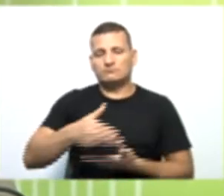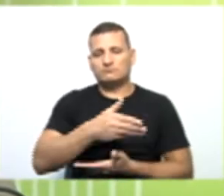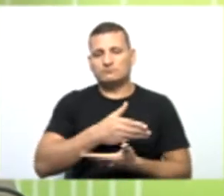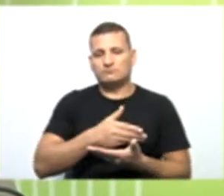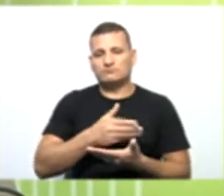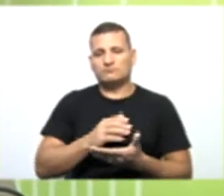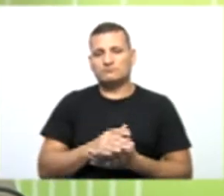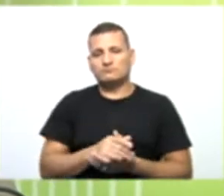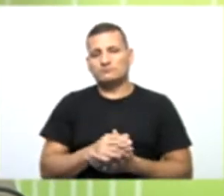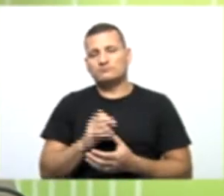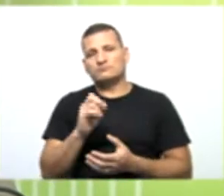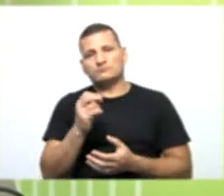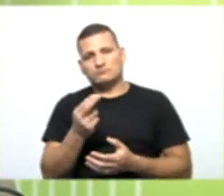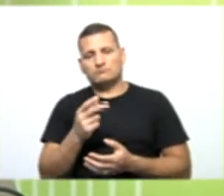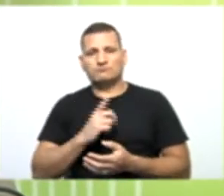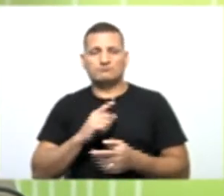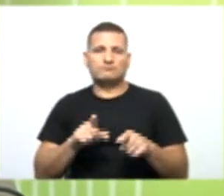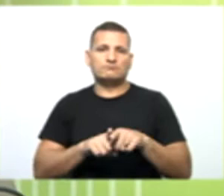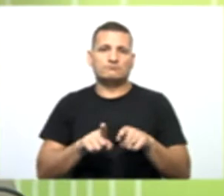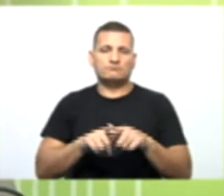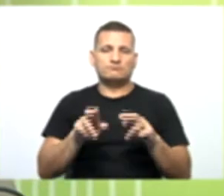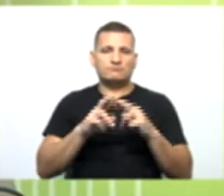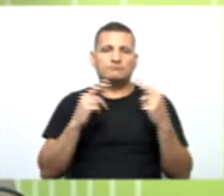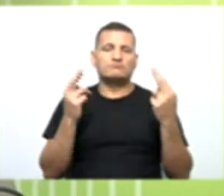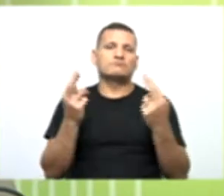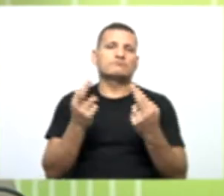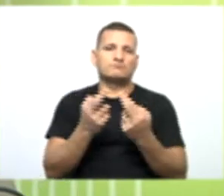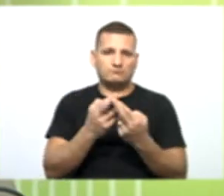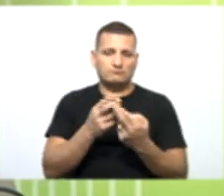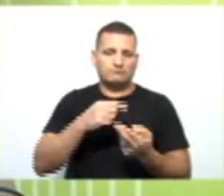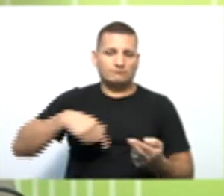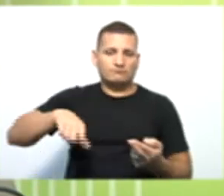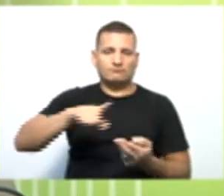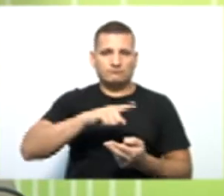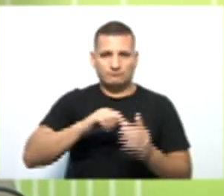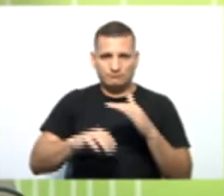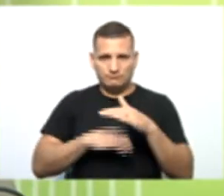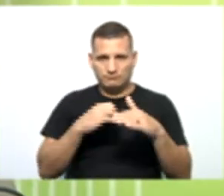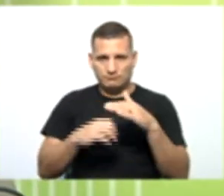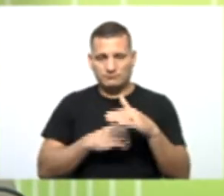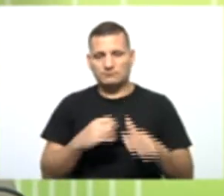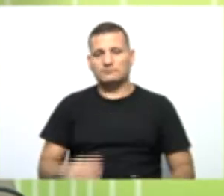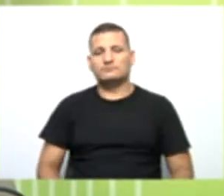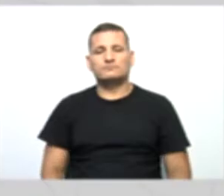há um processo de governança e comunicação entre esses negócios, ok?